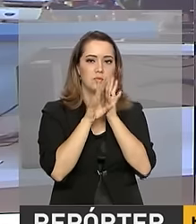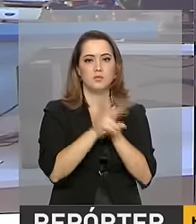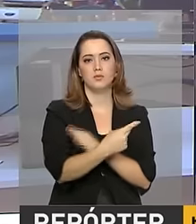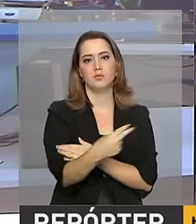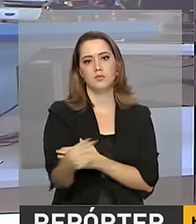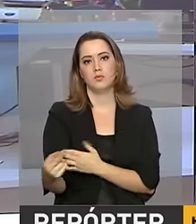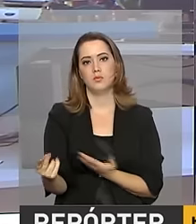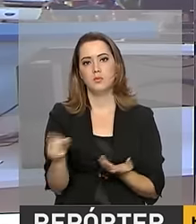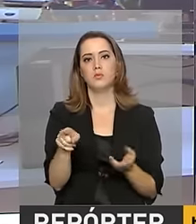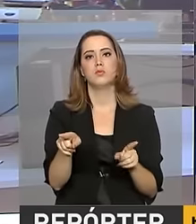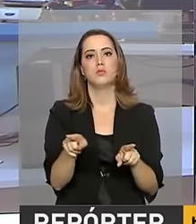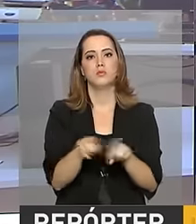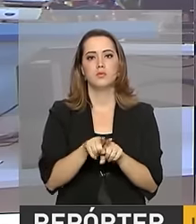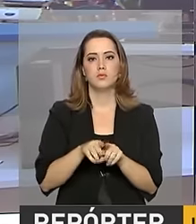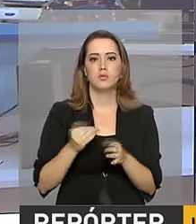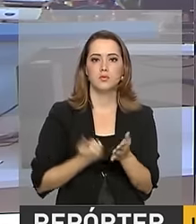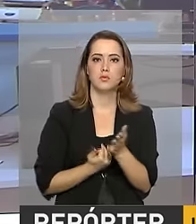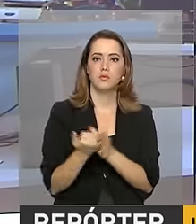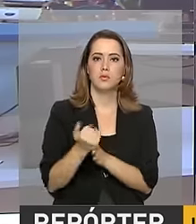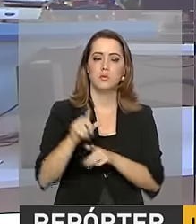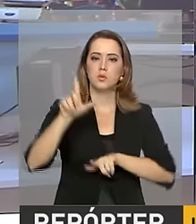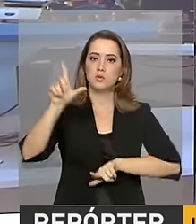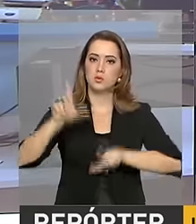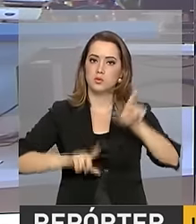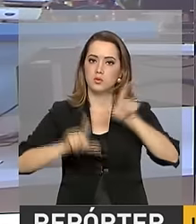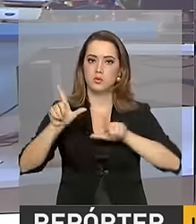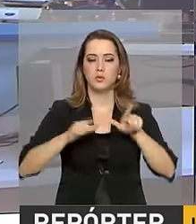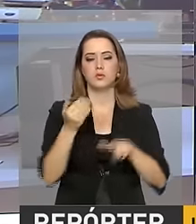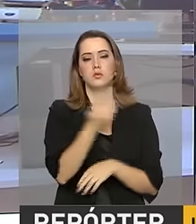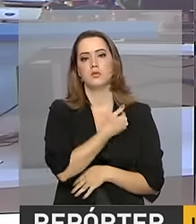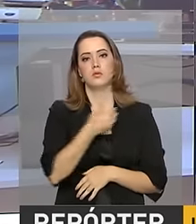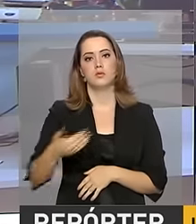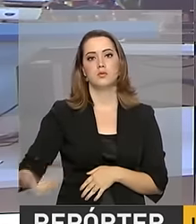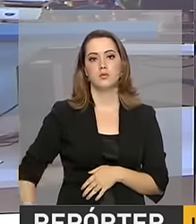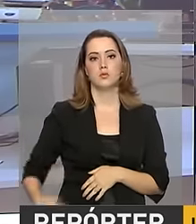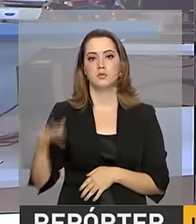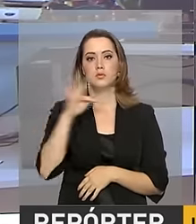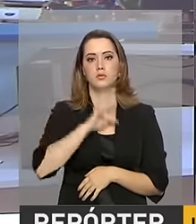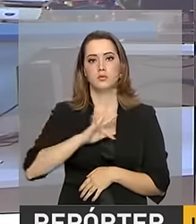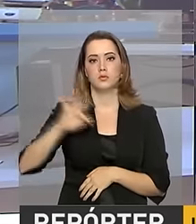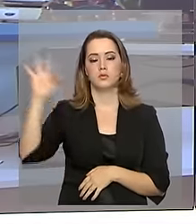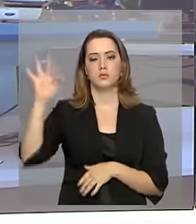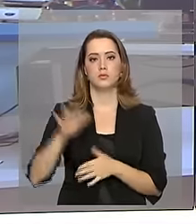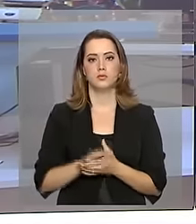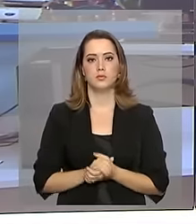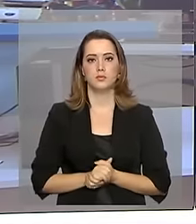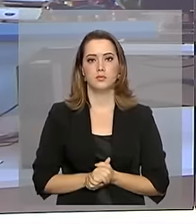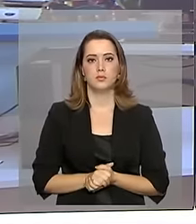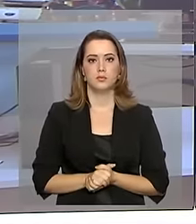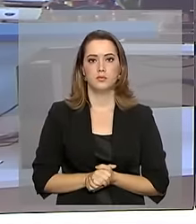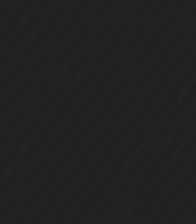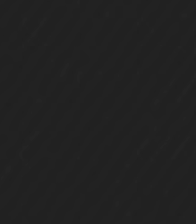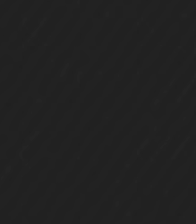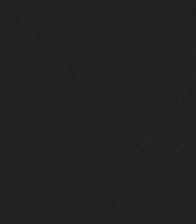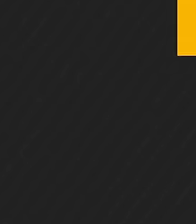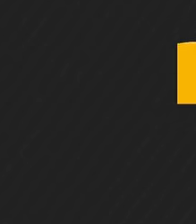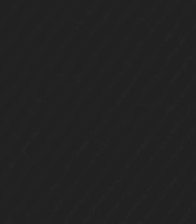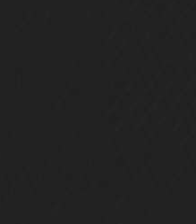também as novidades em nossas redes sociais Continue com a gente aqui na NBR a TV do Governo Federal